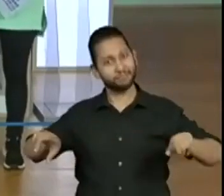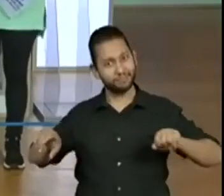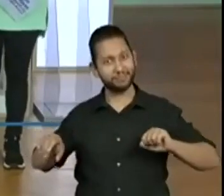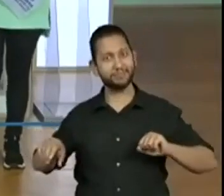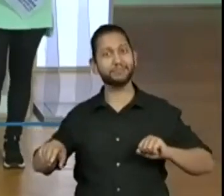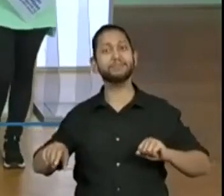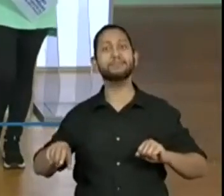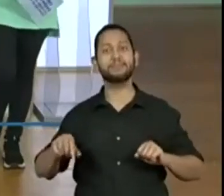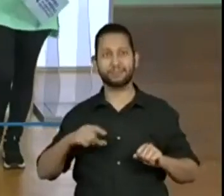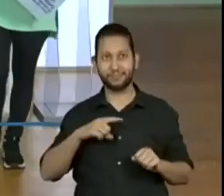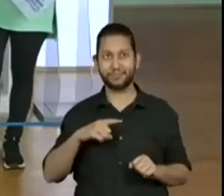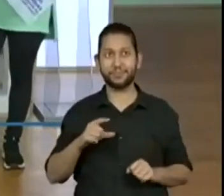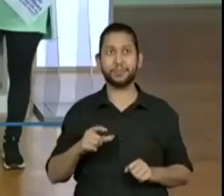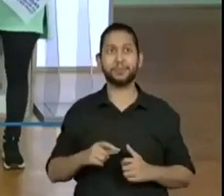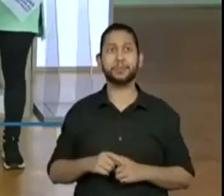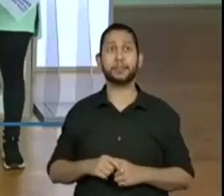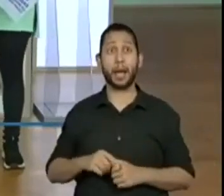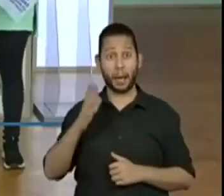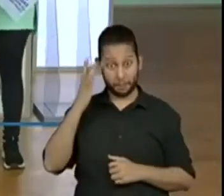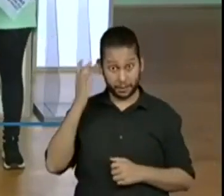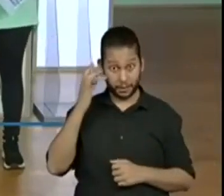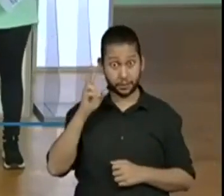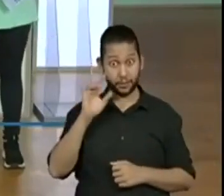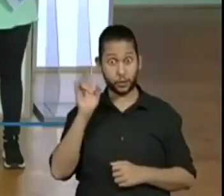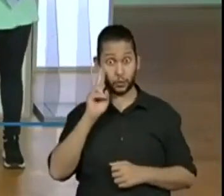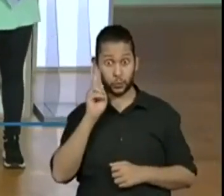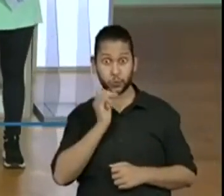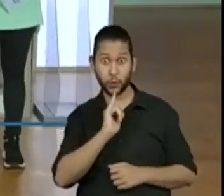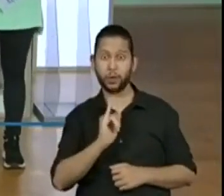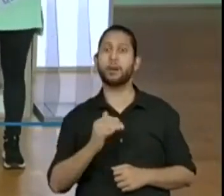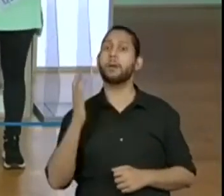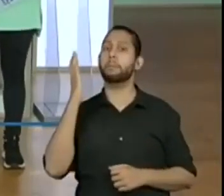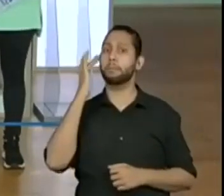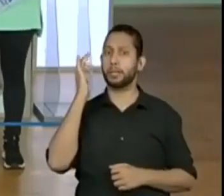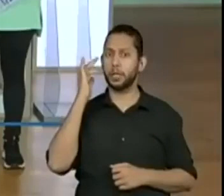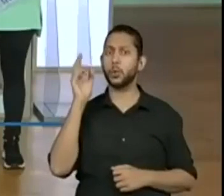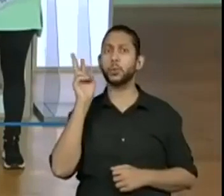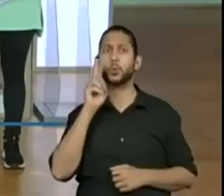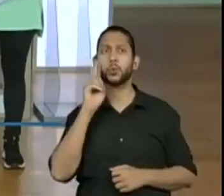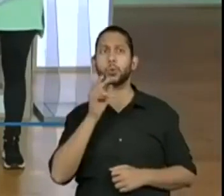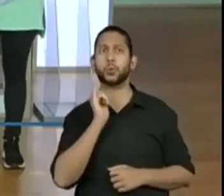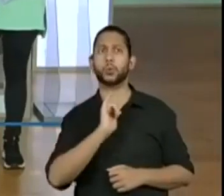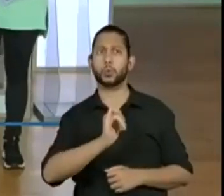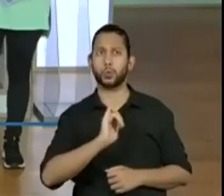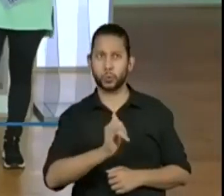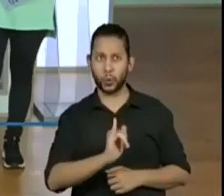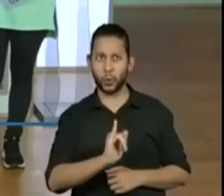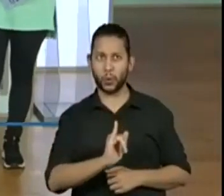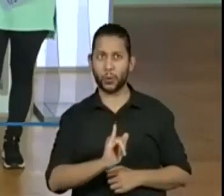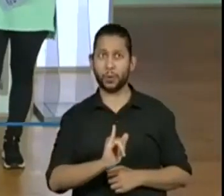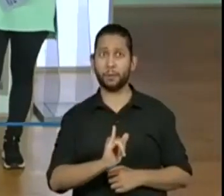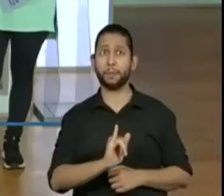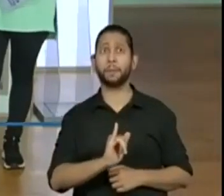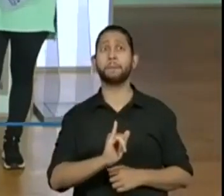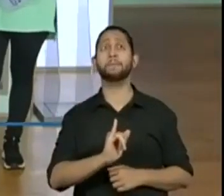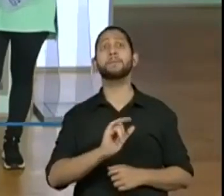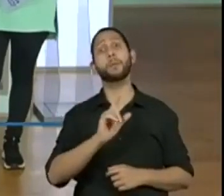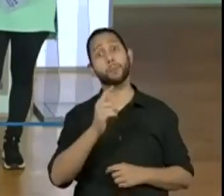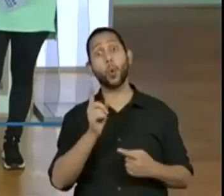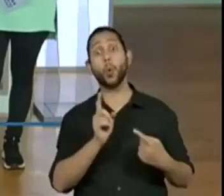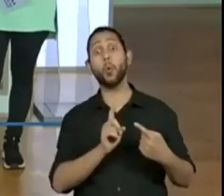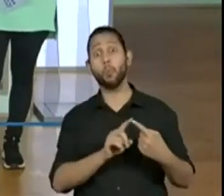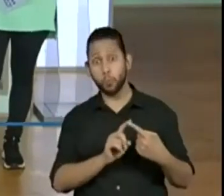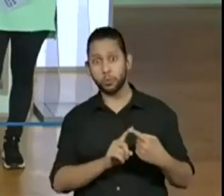Tananana. E aí fica pra amanhã. É pra amanhã? Pra amanhã. Amanhã vai ter um conto e depois, essa semana ainda vai ter um outro